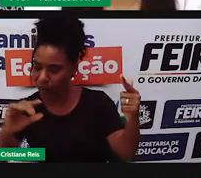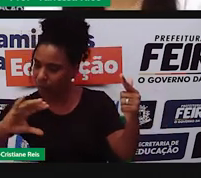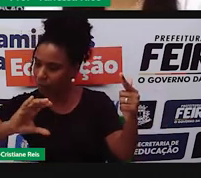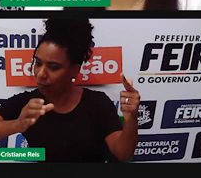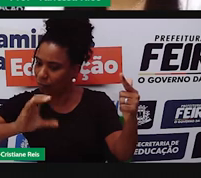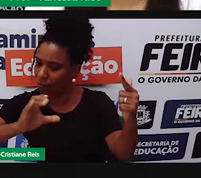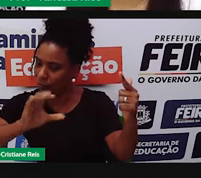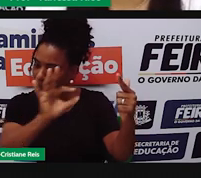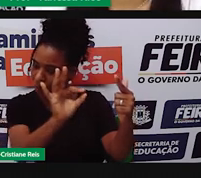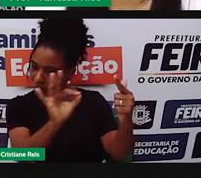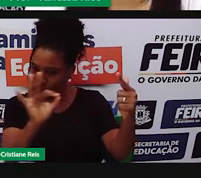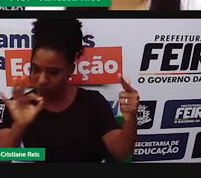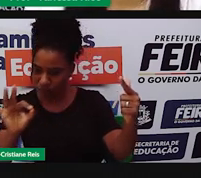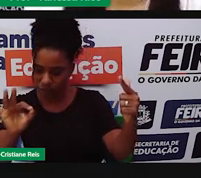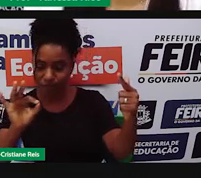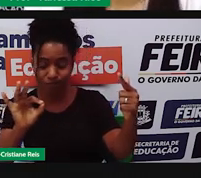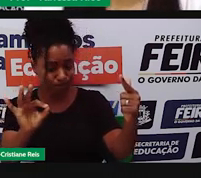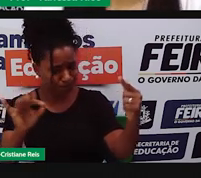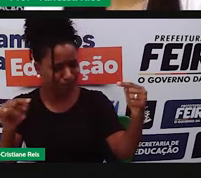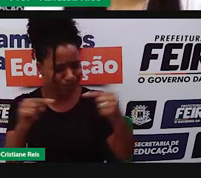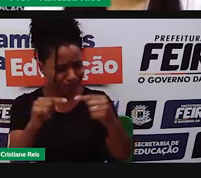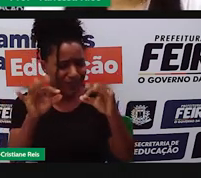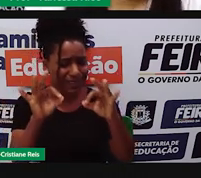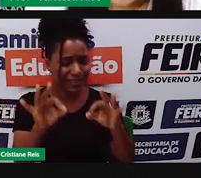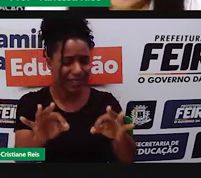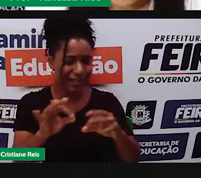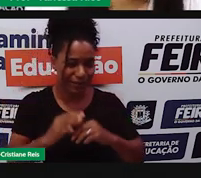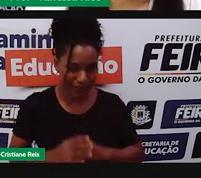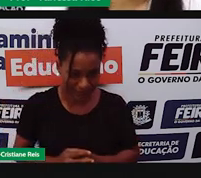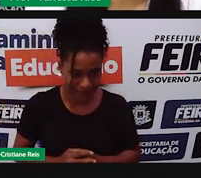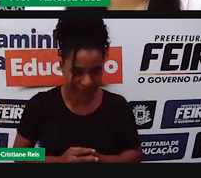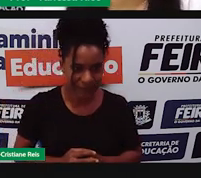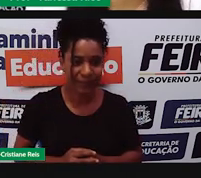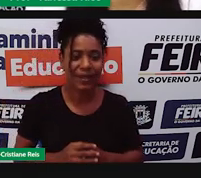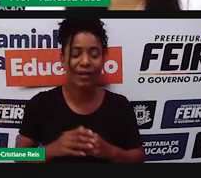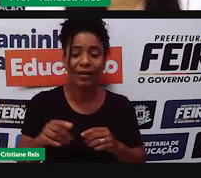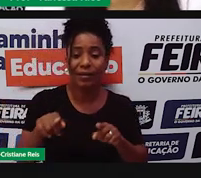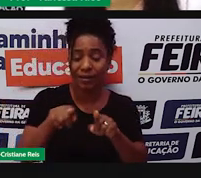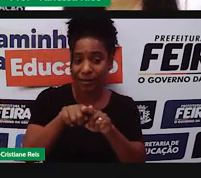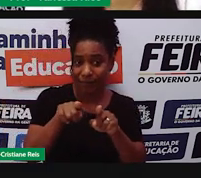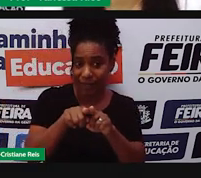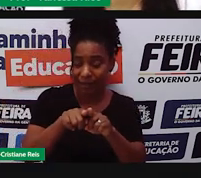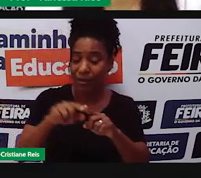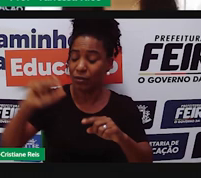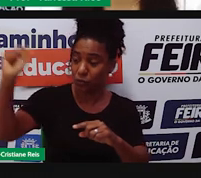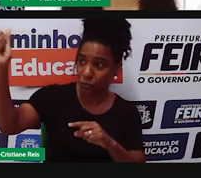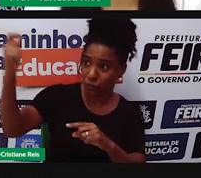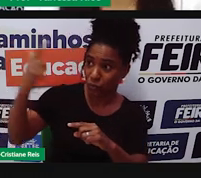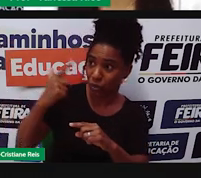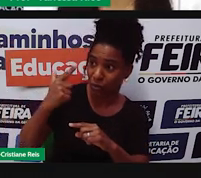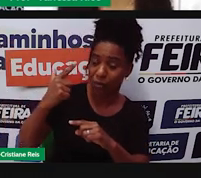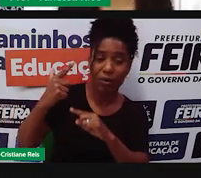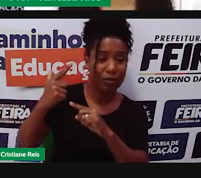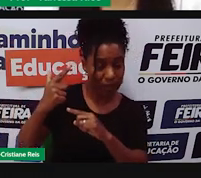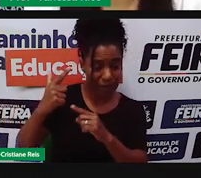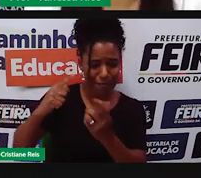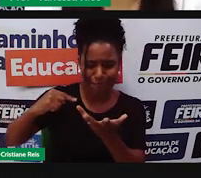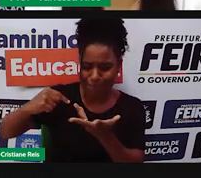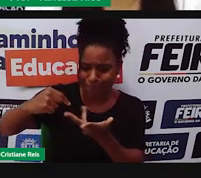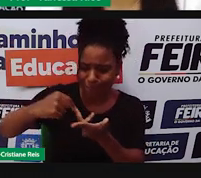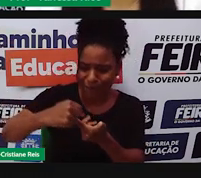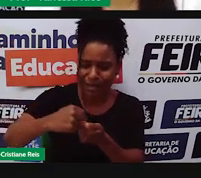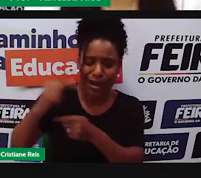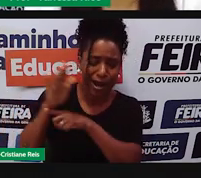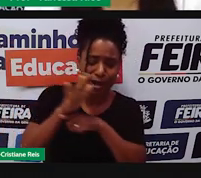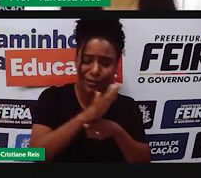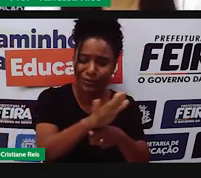Existem outras combinações que, com a ajuda do sol, né, favorecem aí para que a vida exista através das